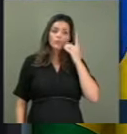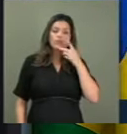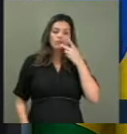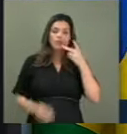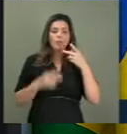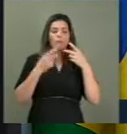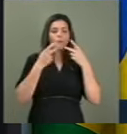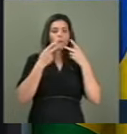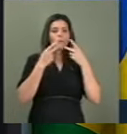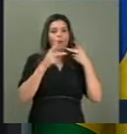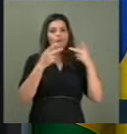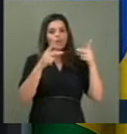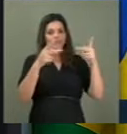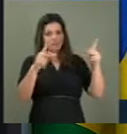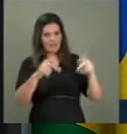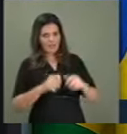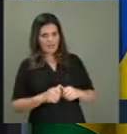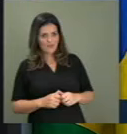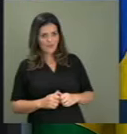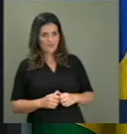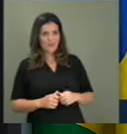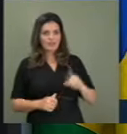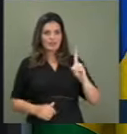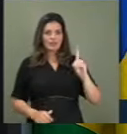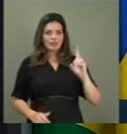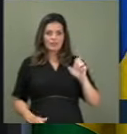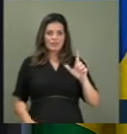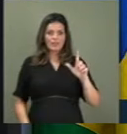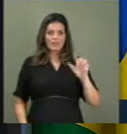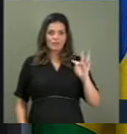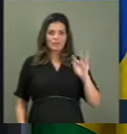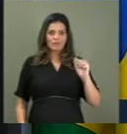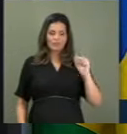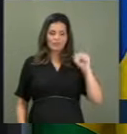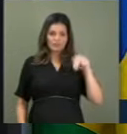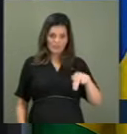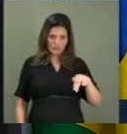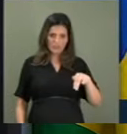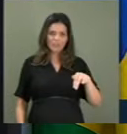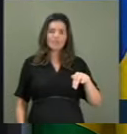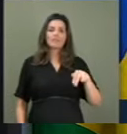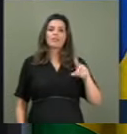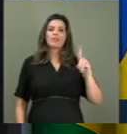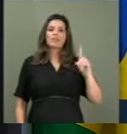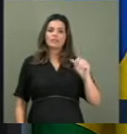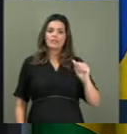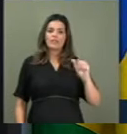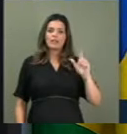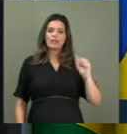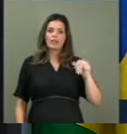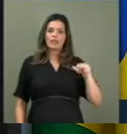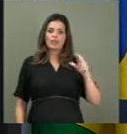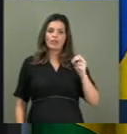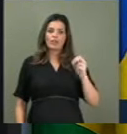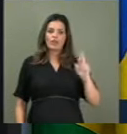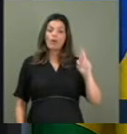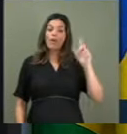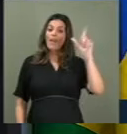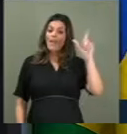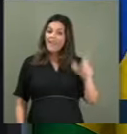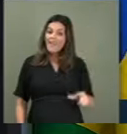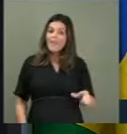profetizando, quem sabe aqui, mas do deputado Deltan Dallagnol, que nós formamos